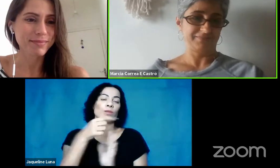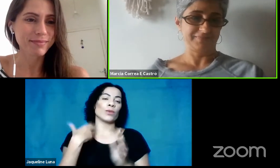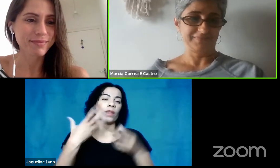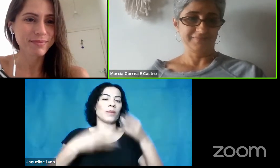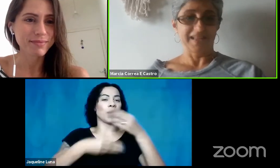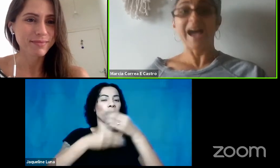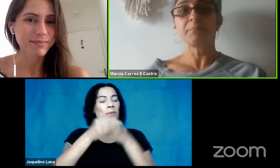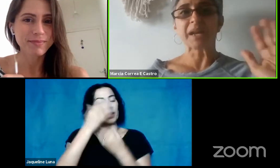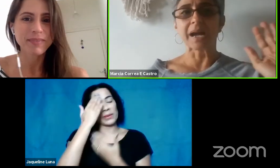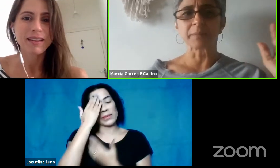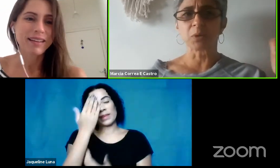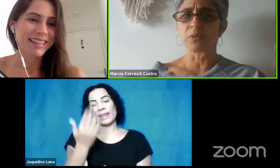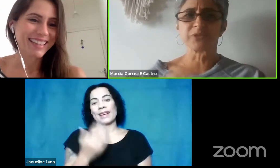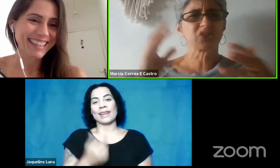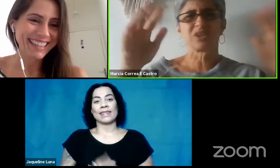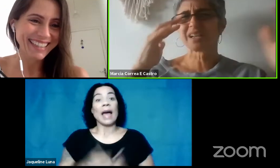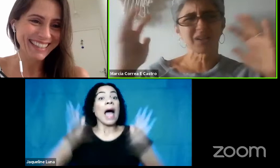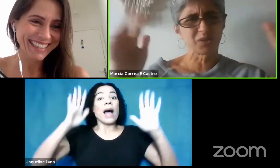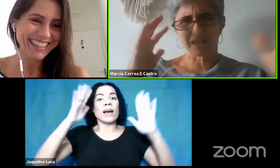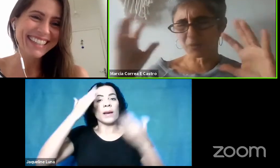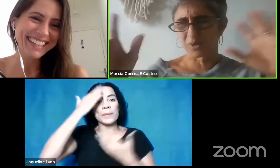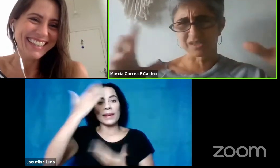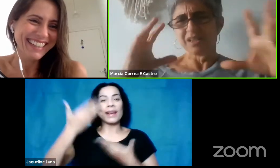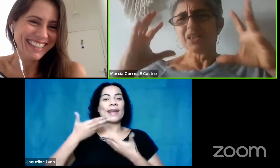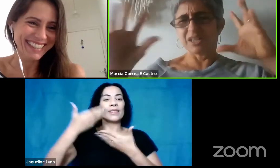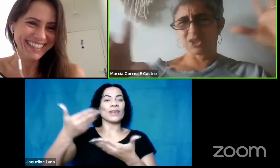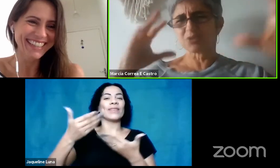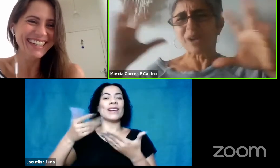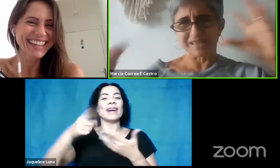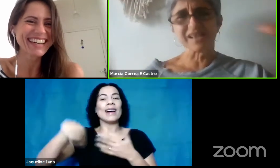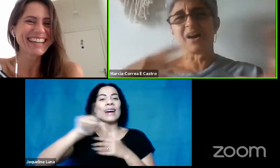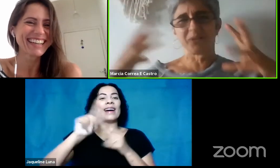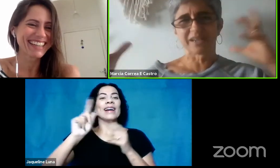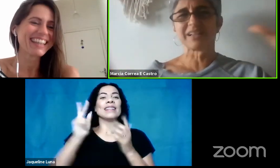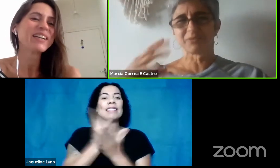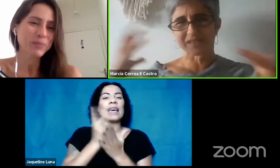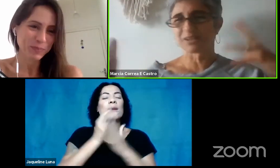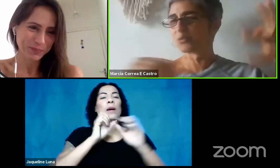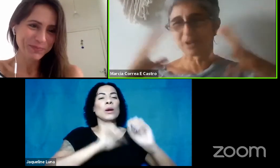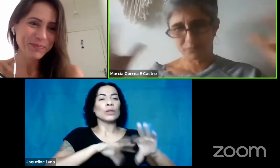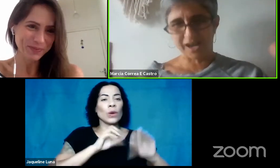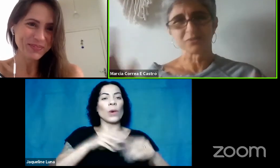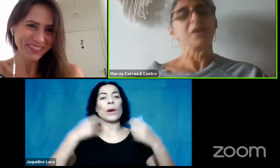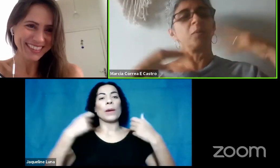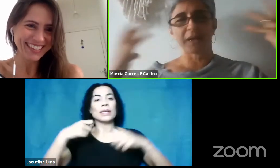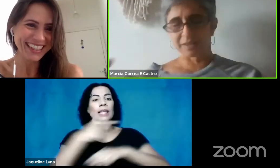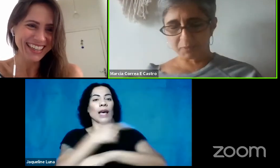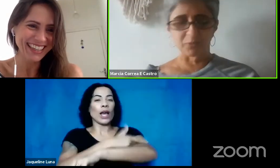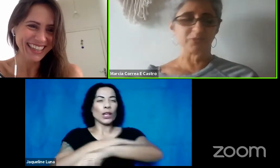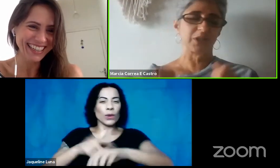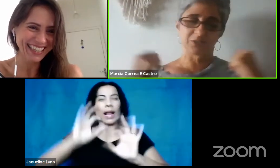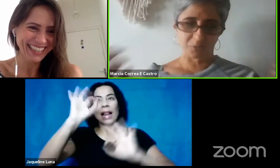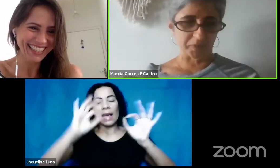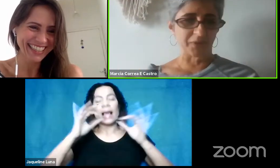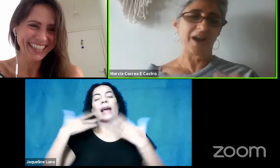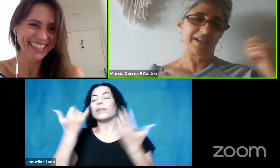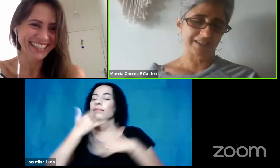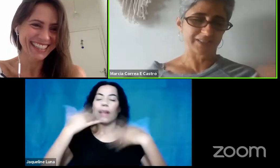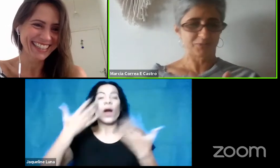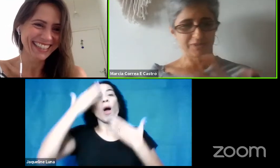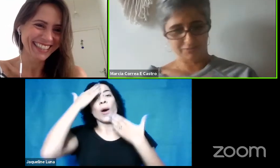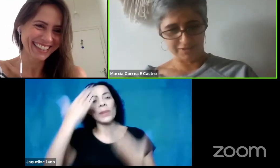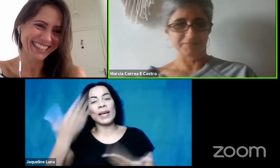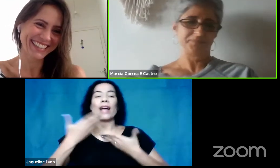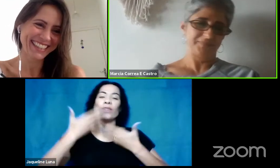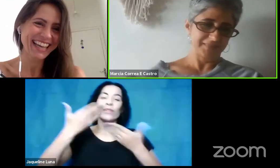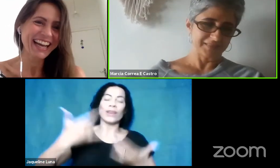Obrigada. Ai, obrigada pelo convite, toda aquela coisa de educação, né, que tem que fazer, que eu nunca faço. Obrigada pelo convite, super honrada,